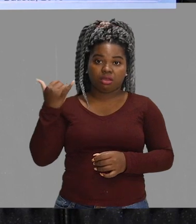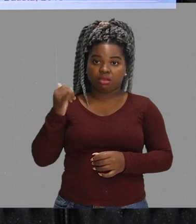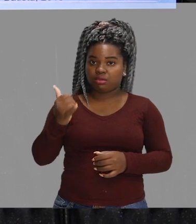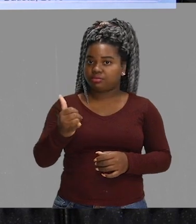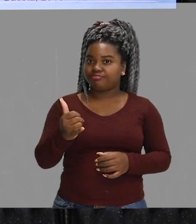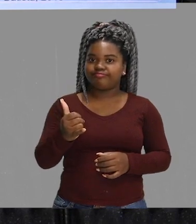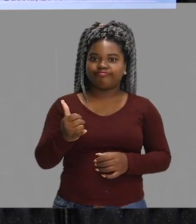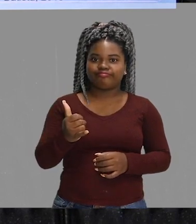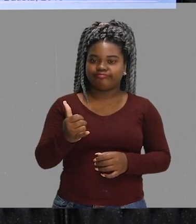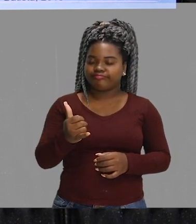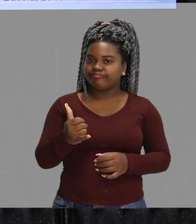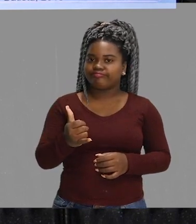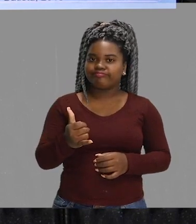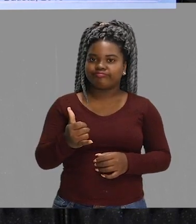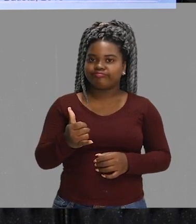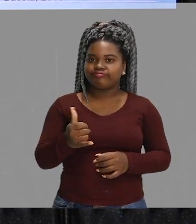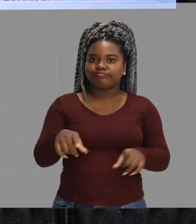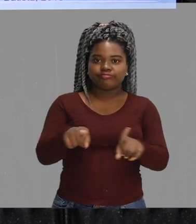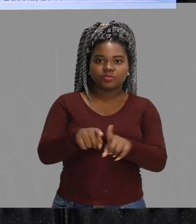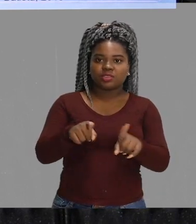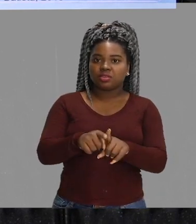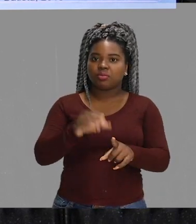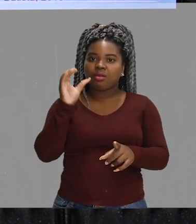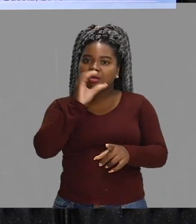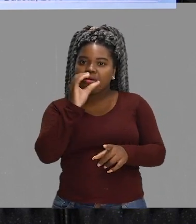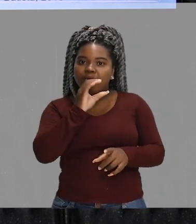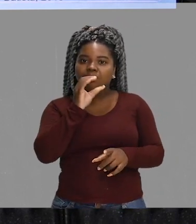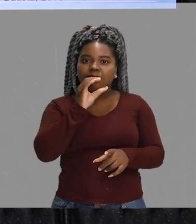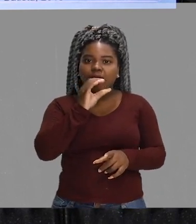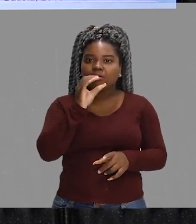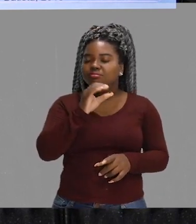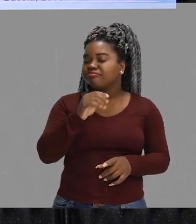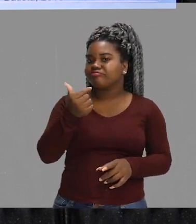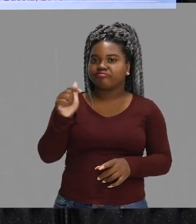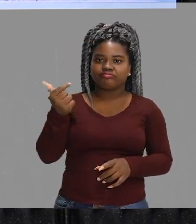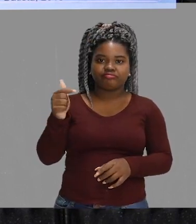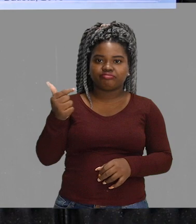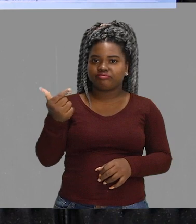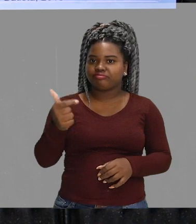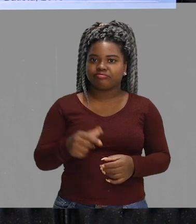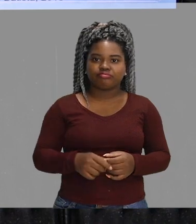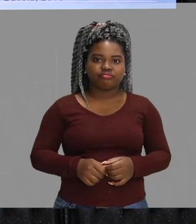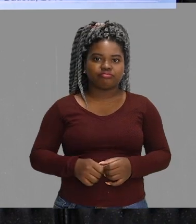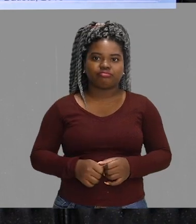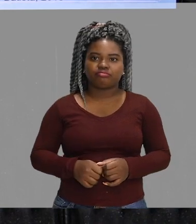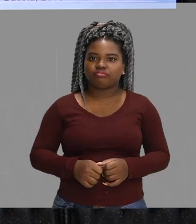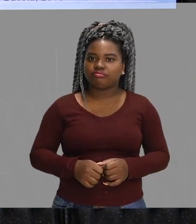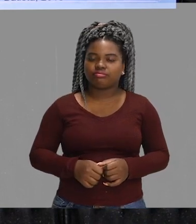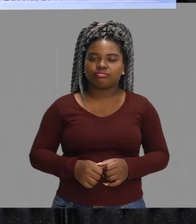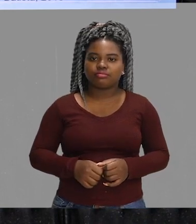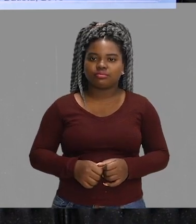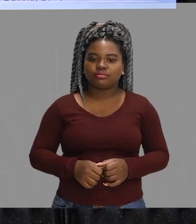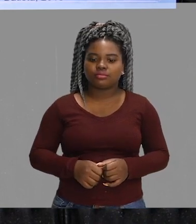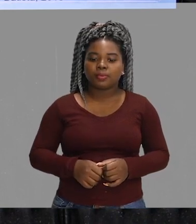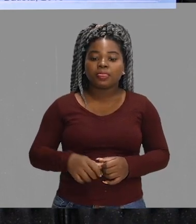vão também pertencer à família 8B. Então, terminou em D6, D7,